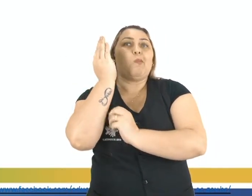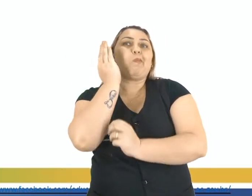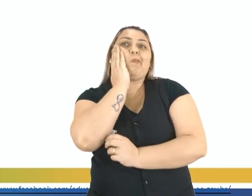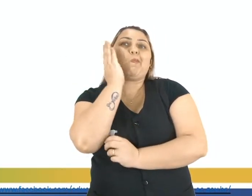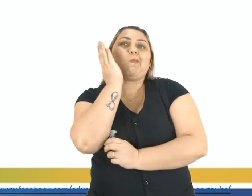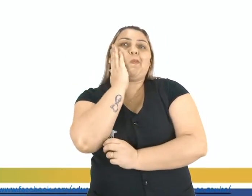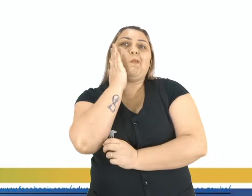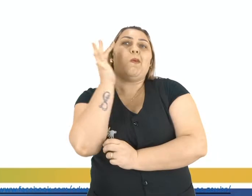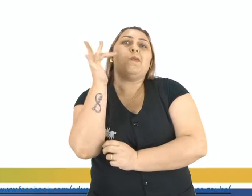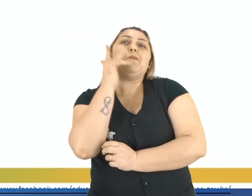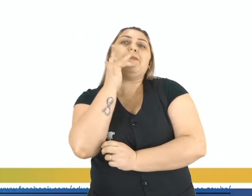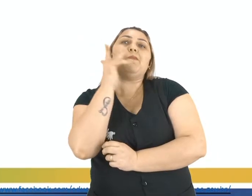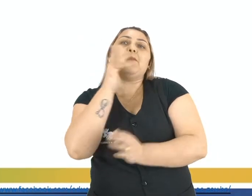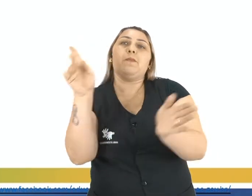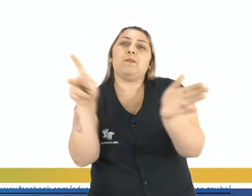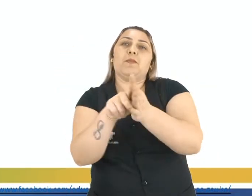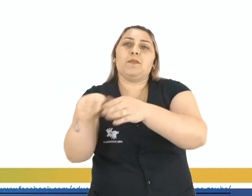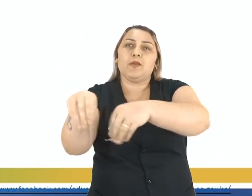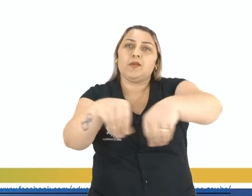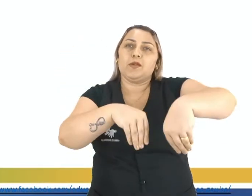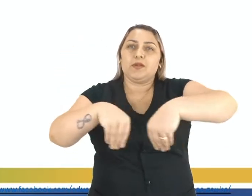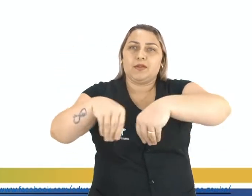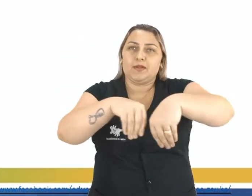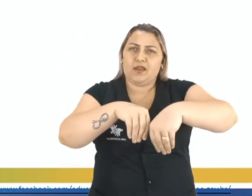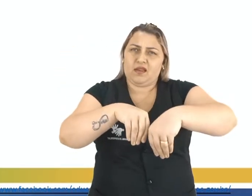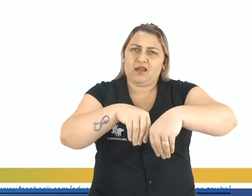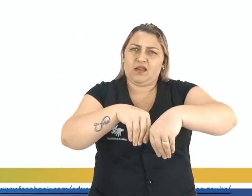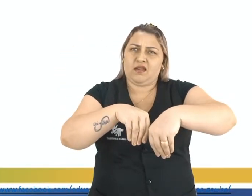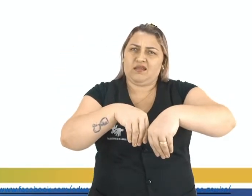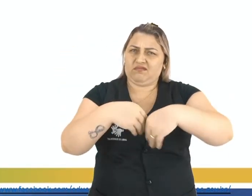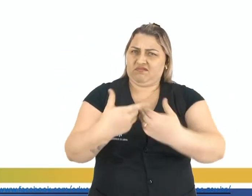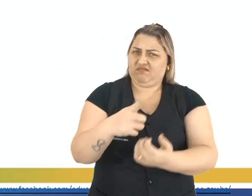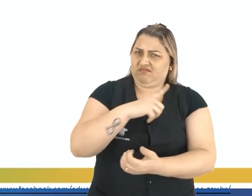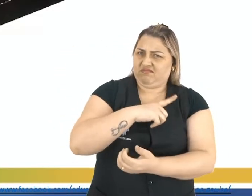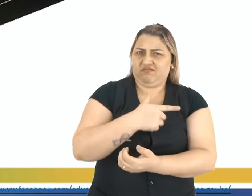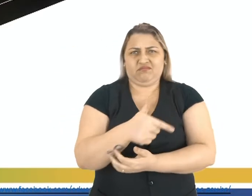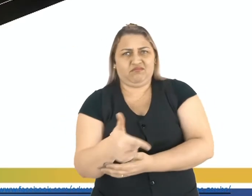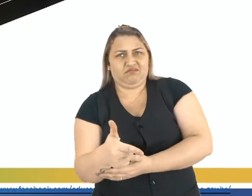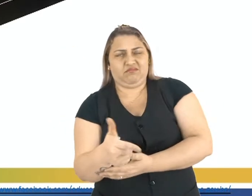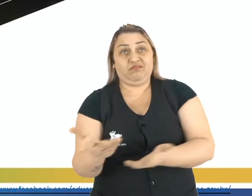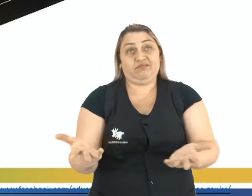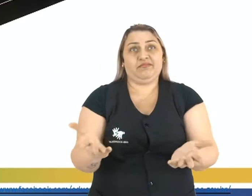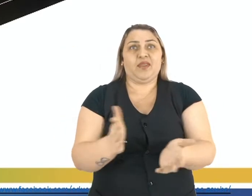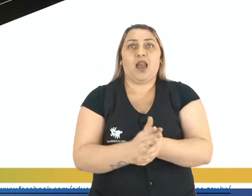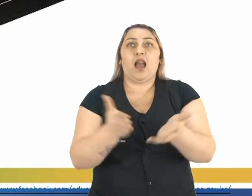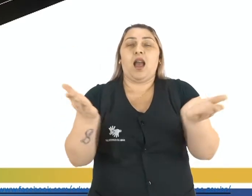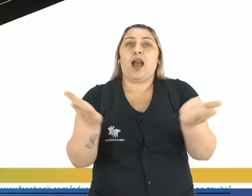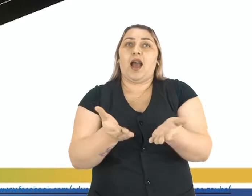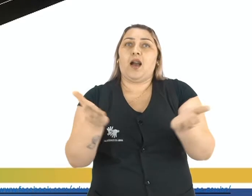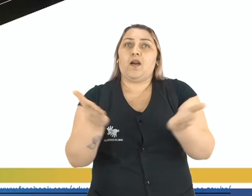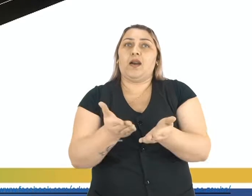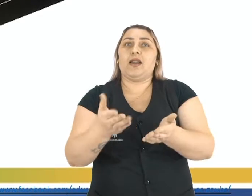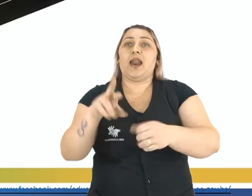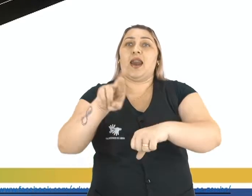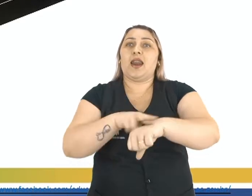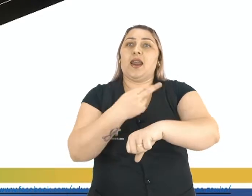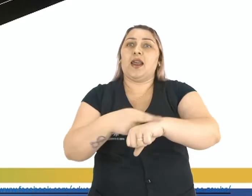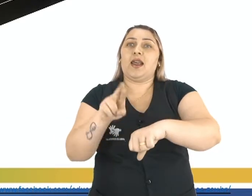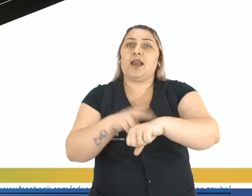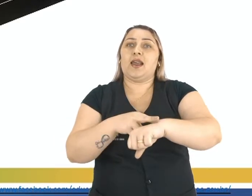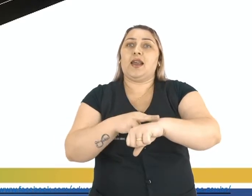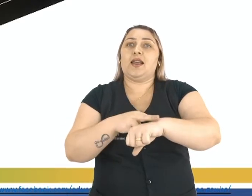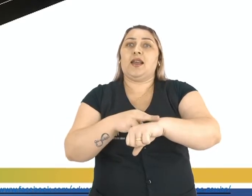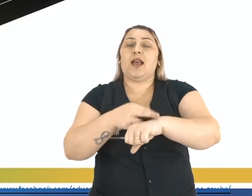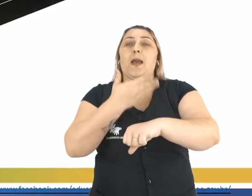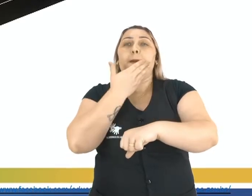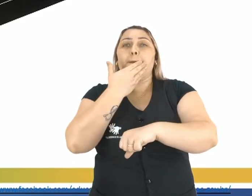tem sabor de terra? Já estou até escutando vocês respondendo, tem, não tem, tem, não tem. E agora, vamos lá, Nescau é melhor